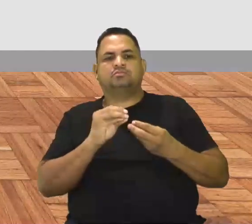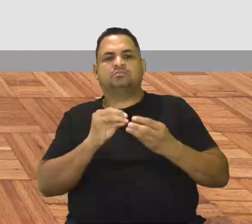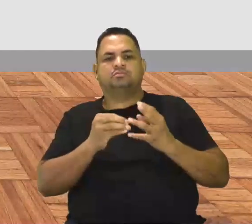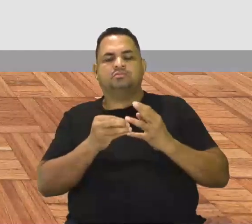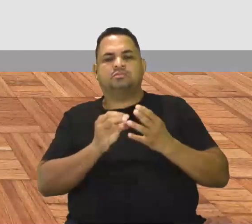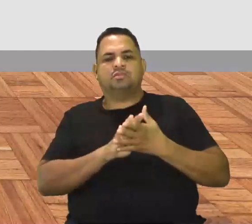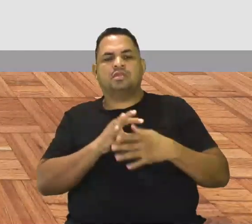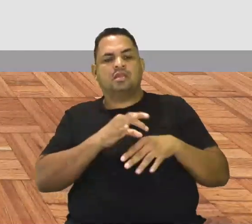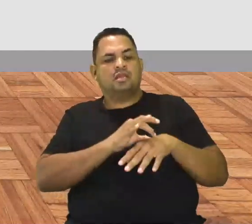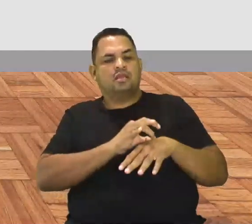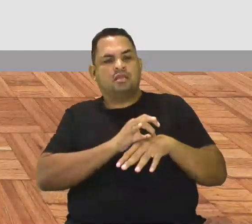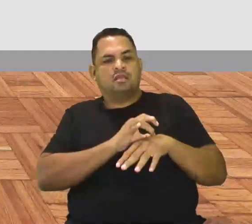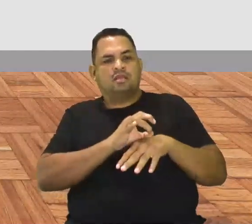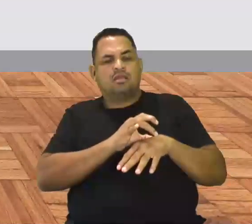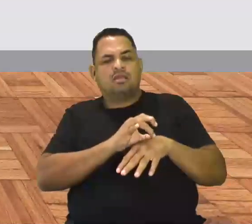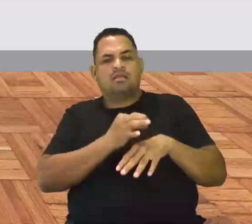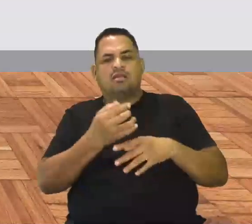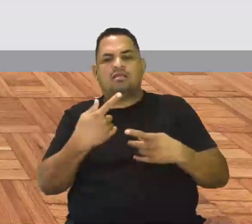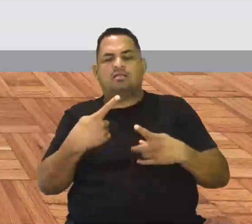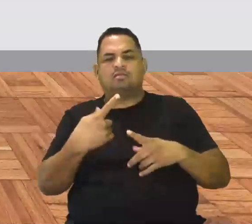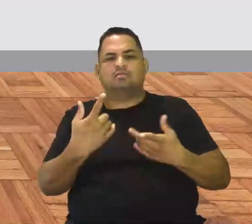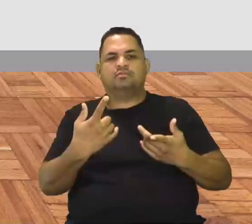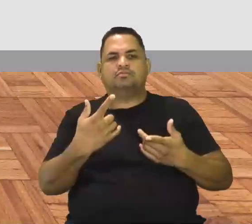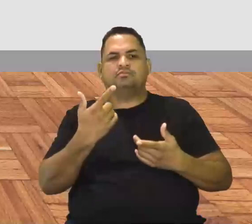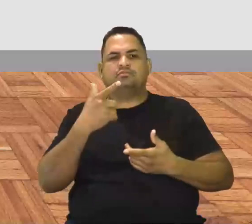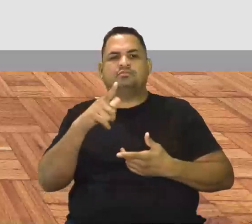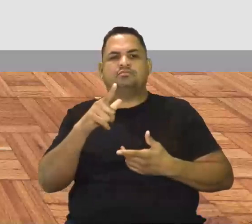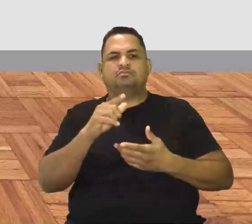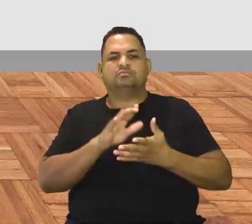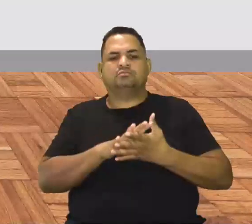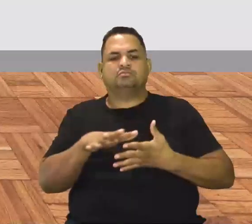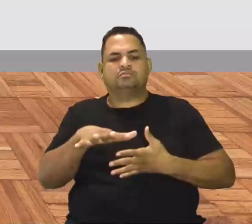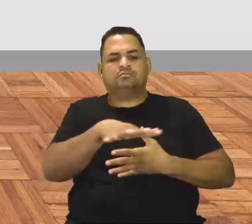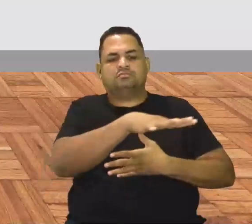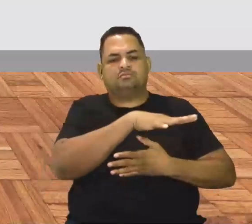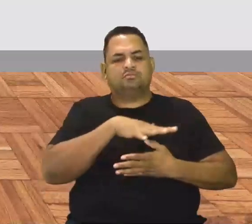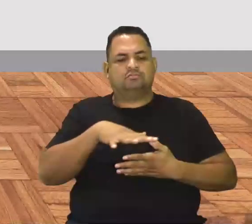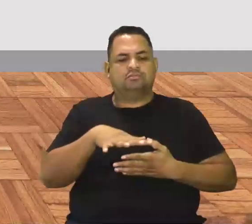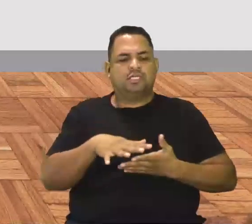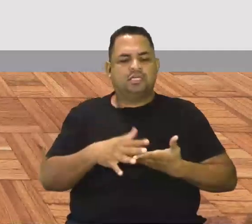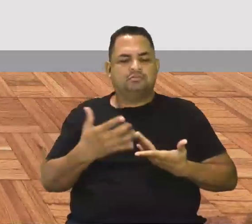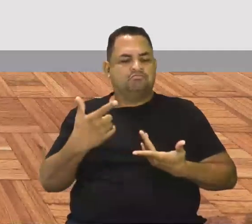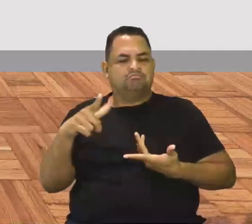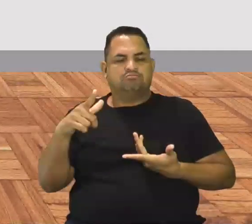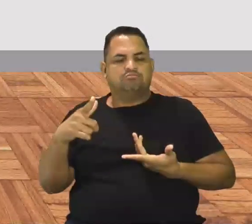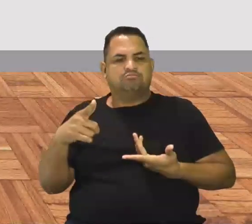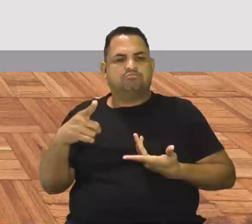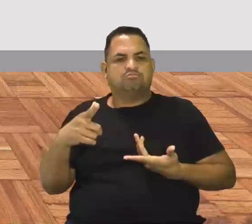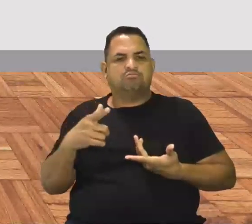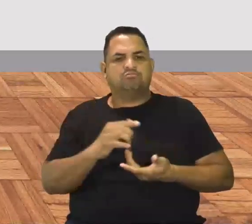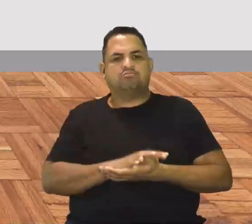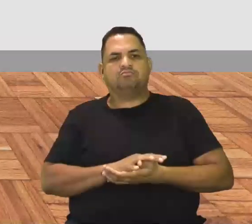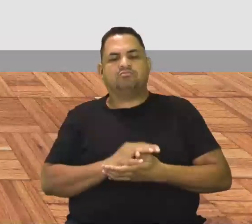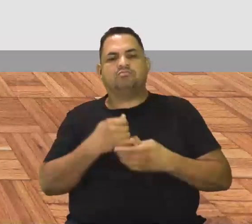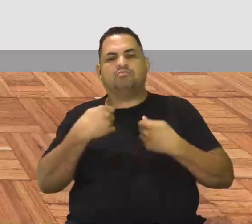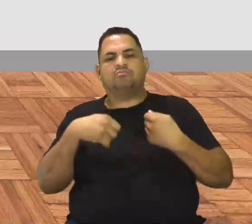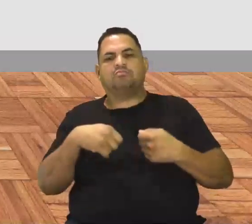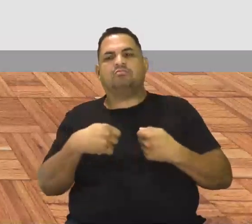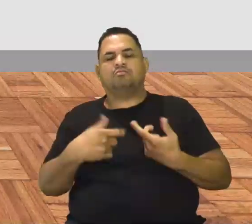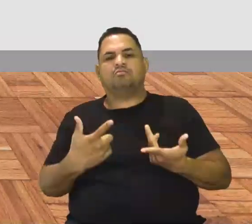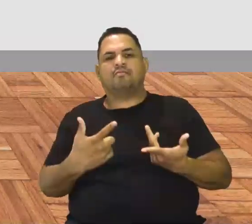comprar carne, porque eles não têm grande espaço para isso daí. Aí eles